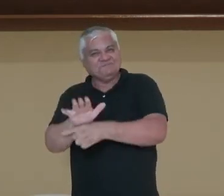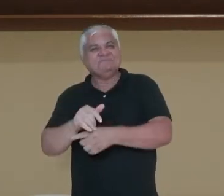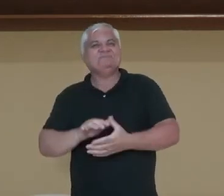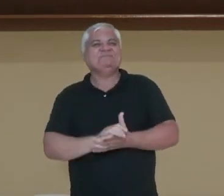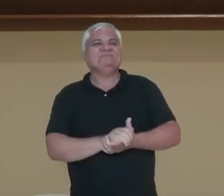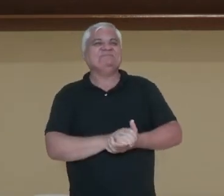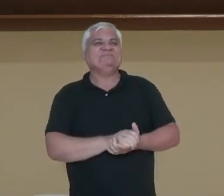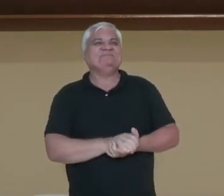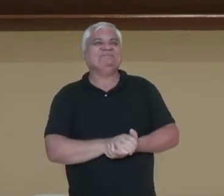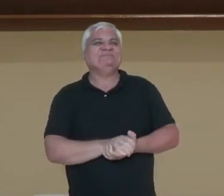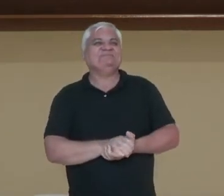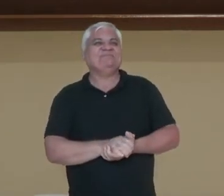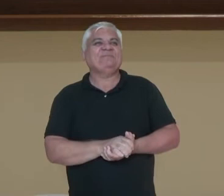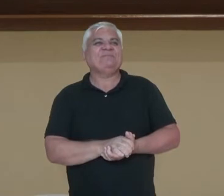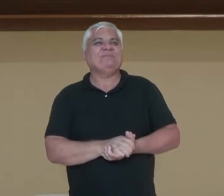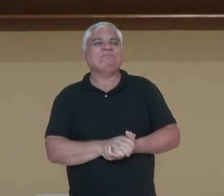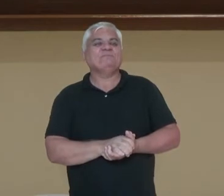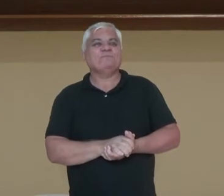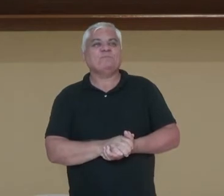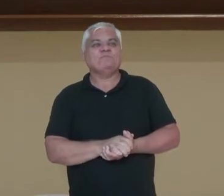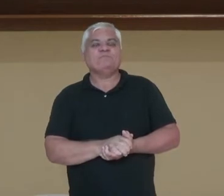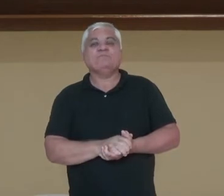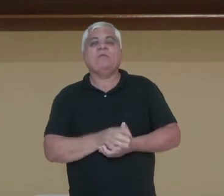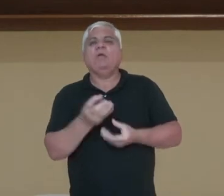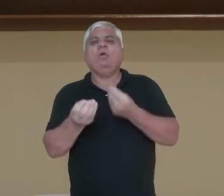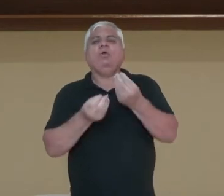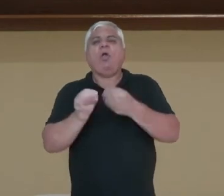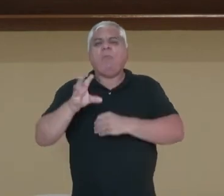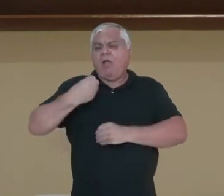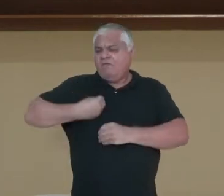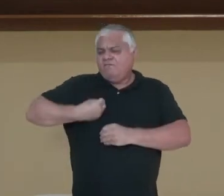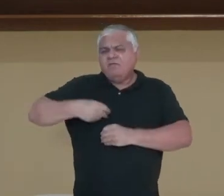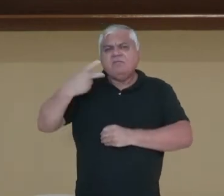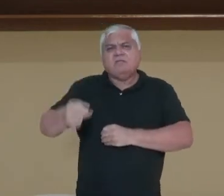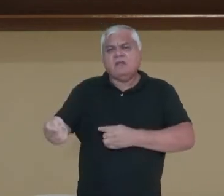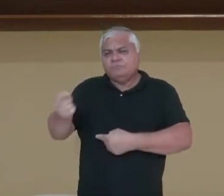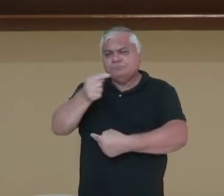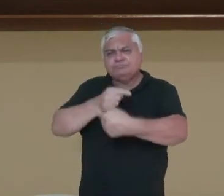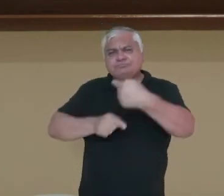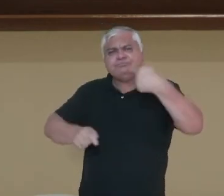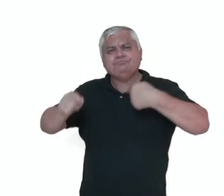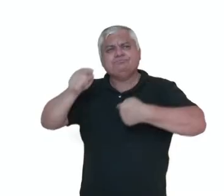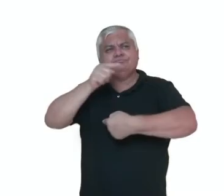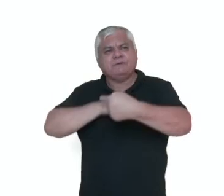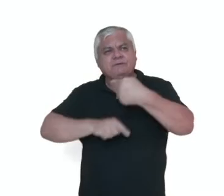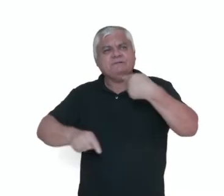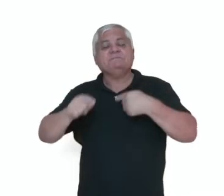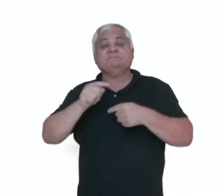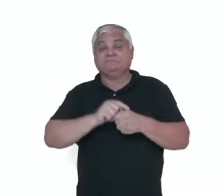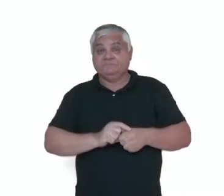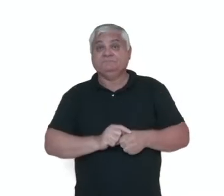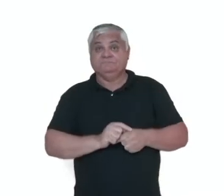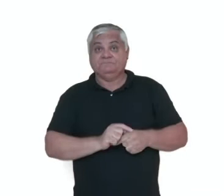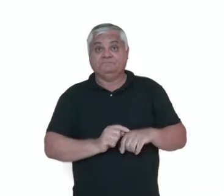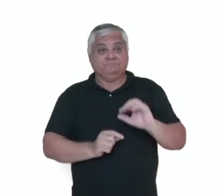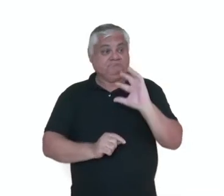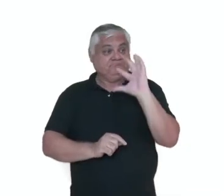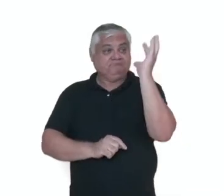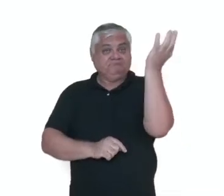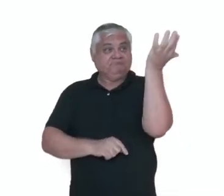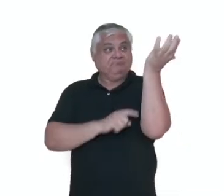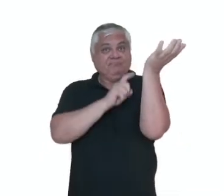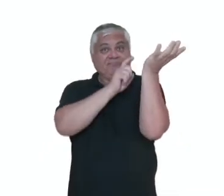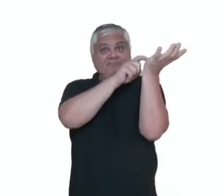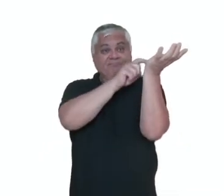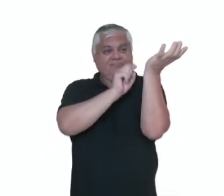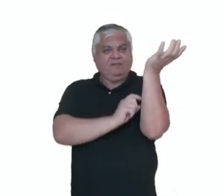ok? Com relação ao ciclo de vida, então, né? Então você tem ali o esporófito maduro, né, que é a